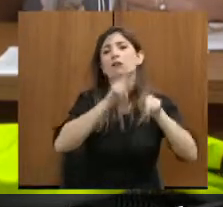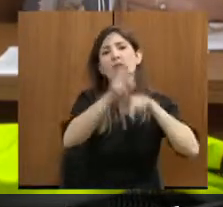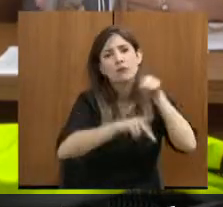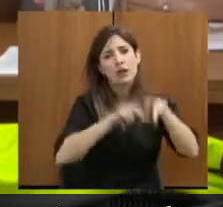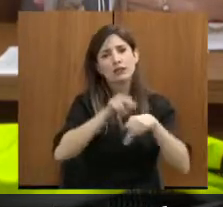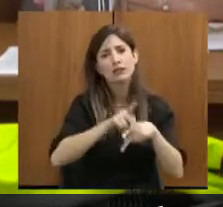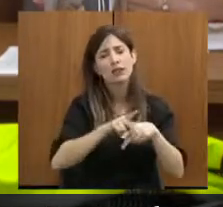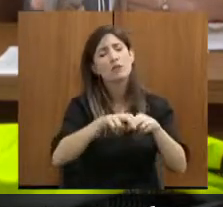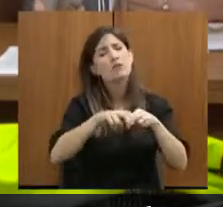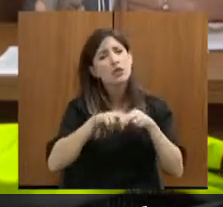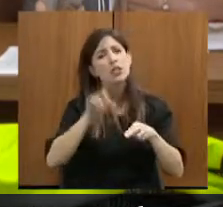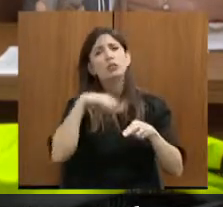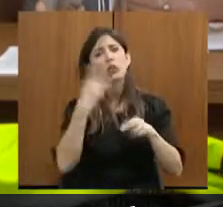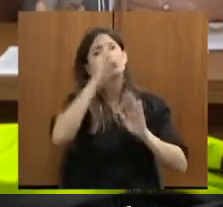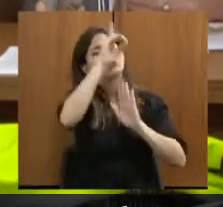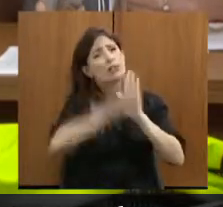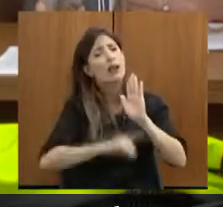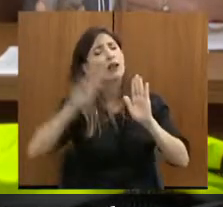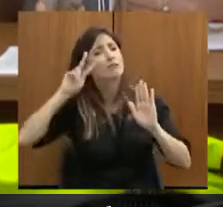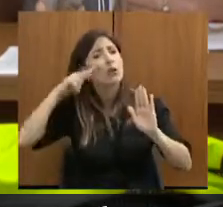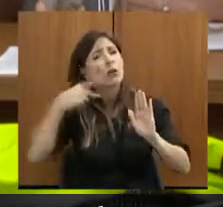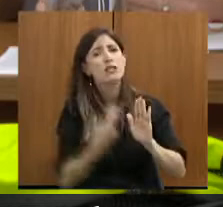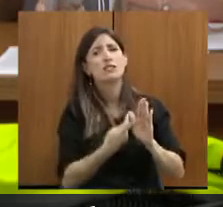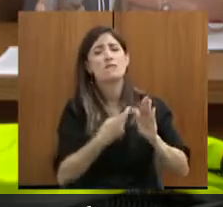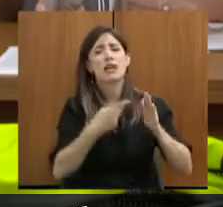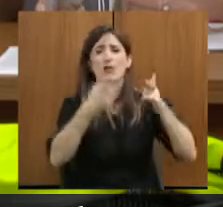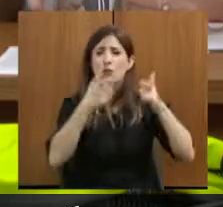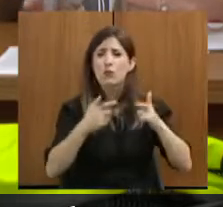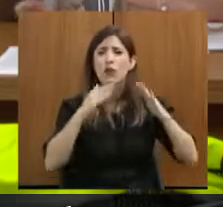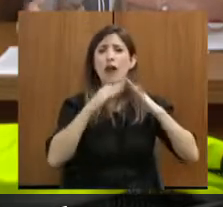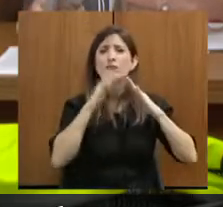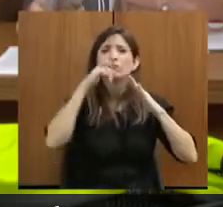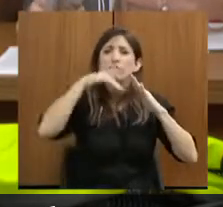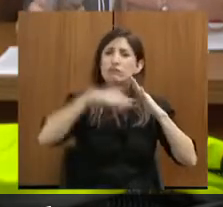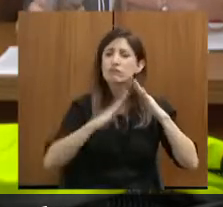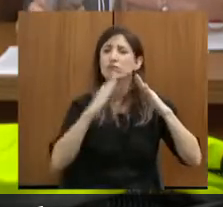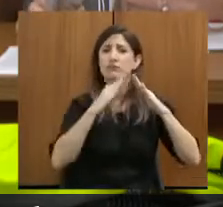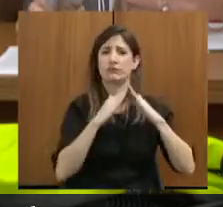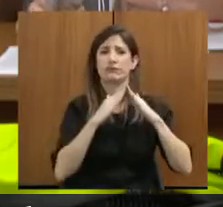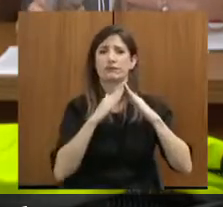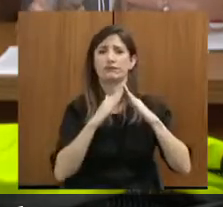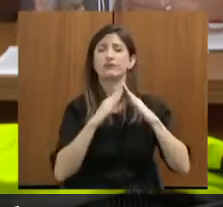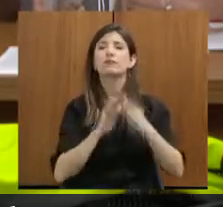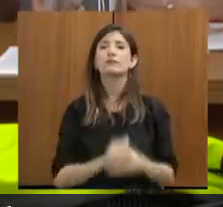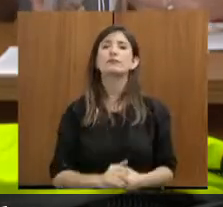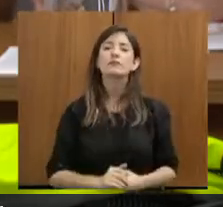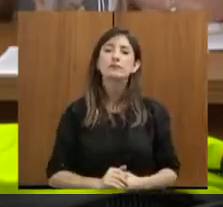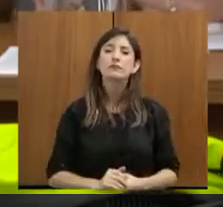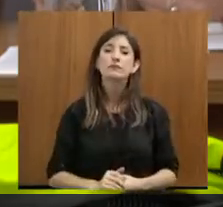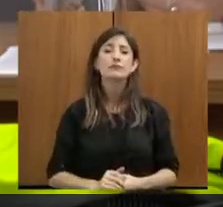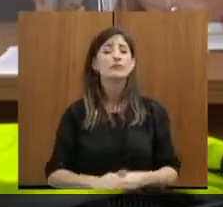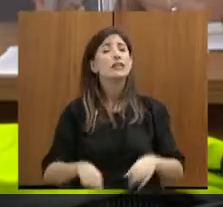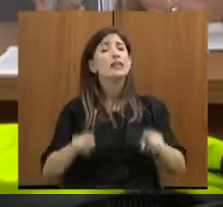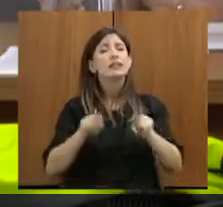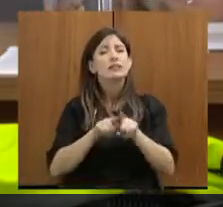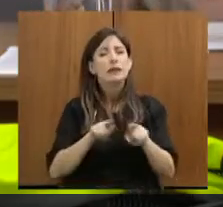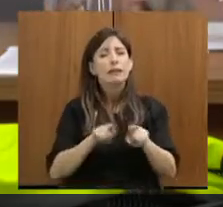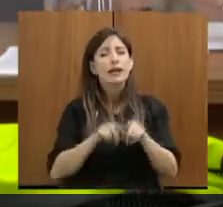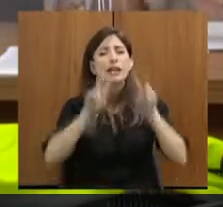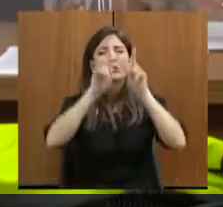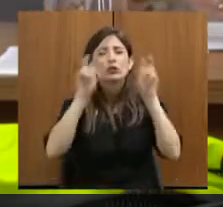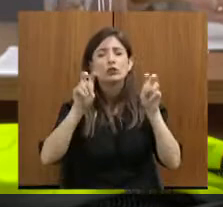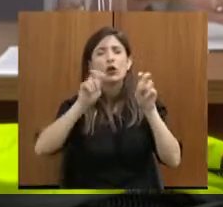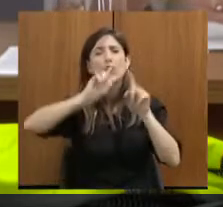também como eu já tinha visto na fala da senhora também a questão da da Previdência